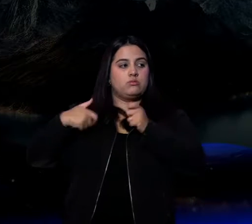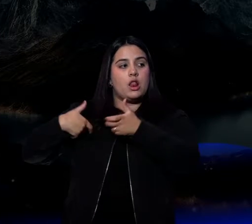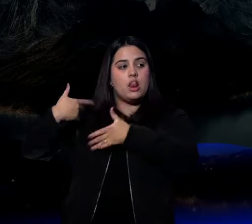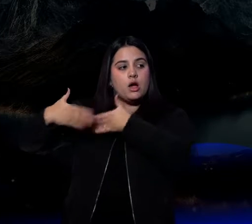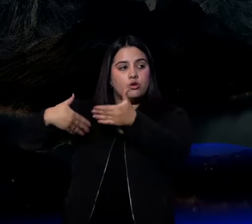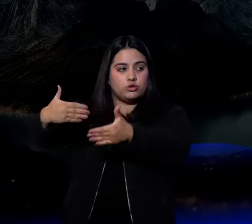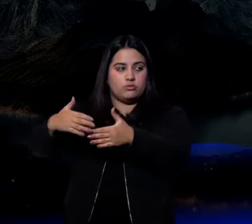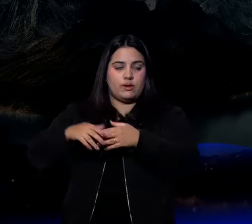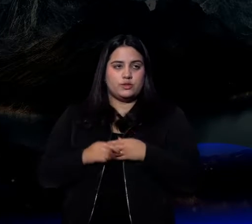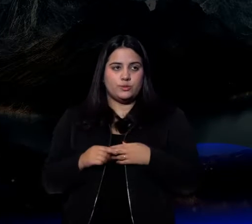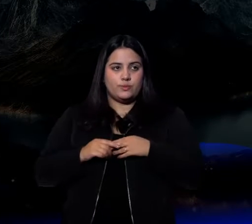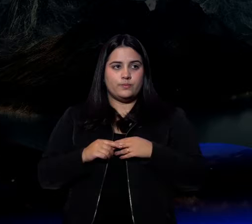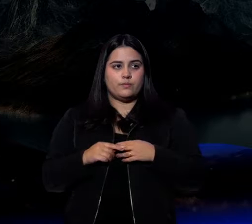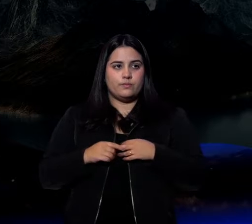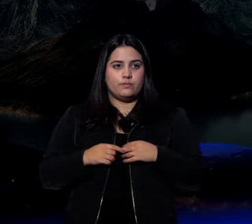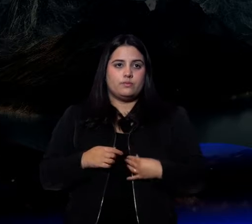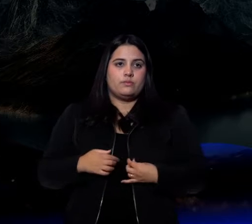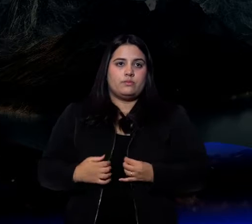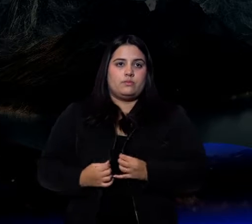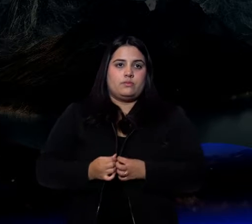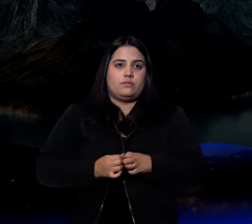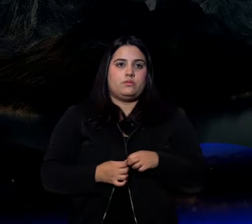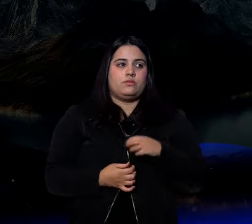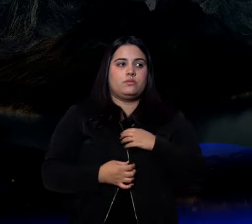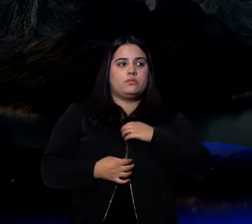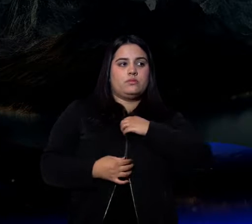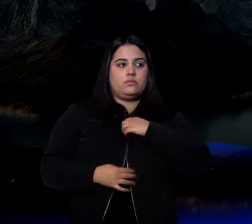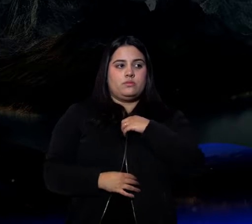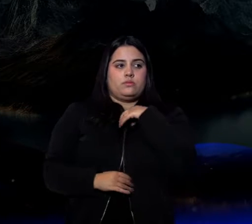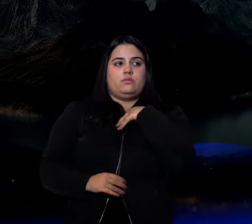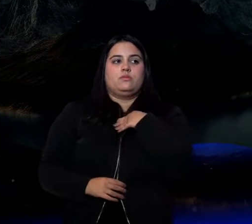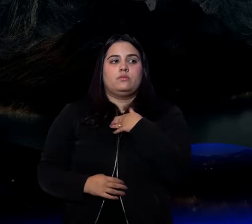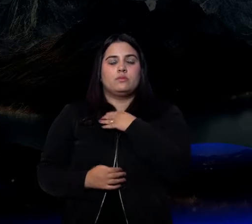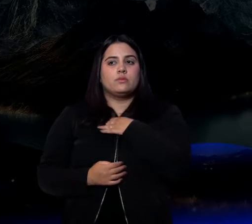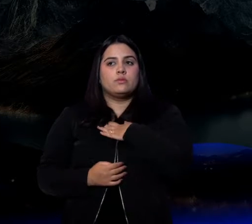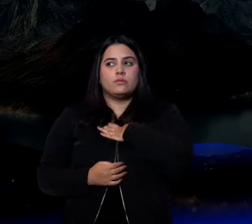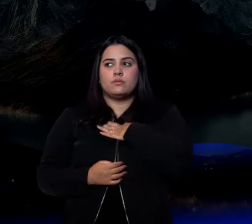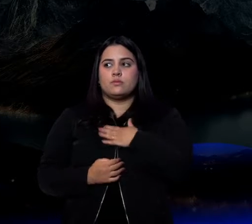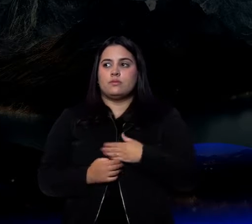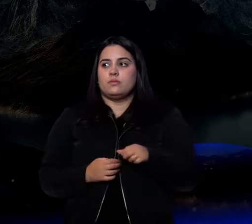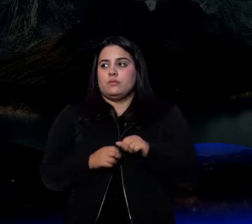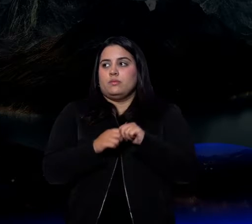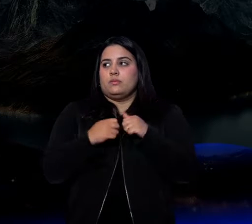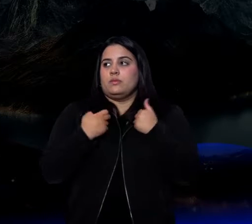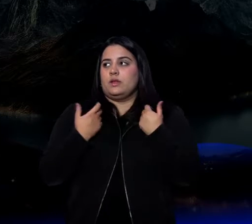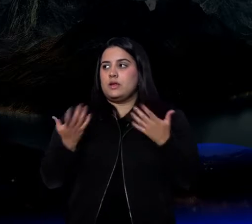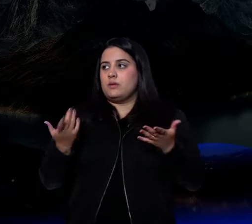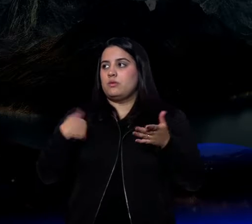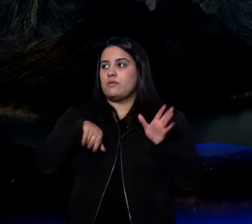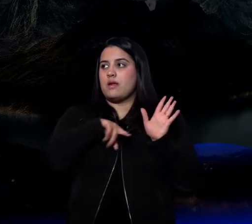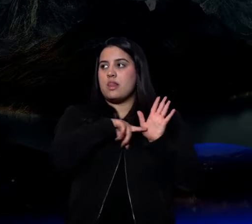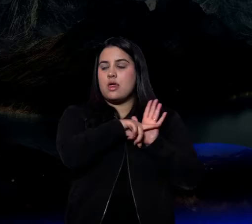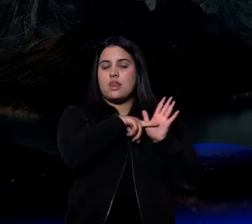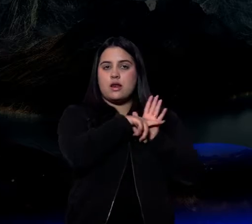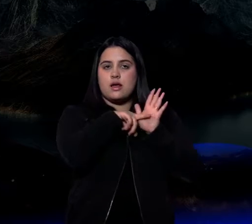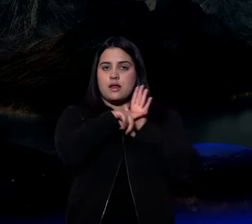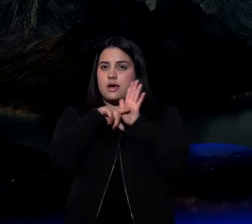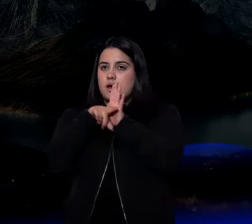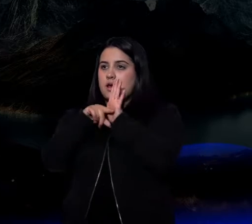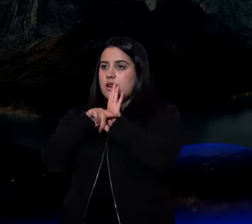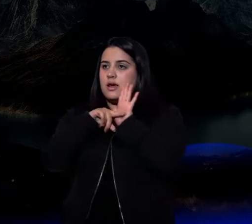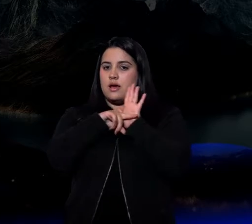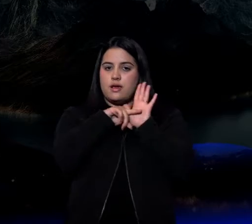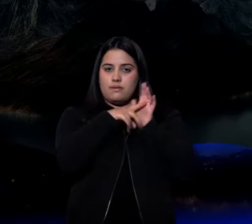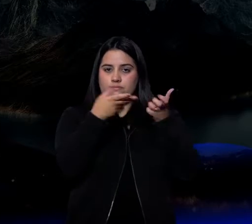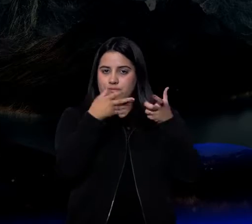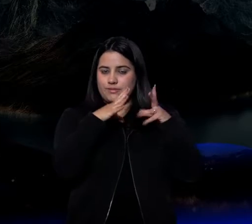nossa caminhada com Deus. Né? E eu estava pesquisando um pouco para essa